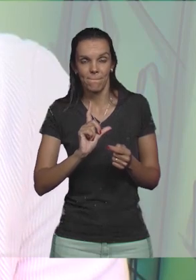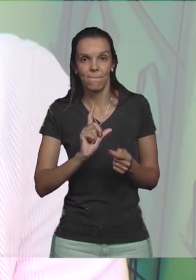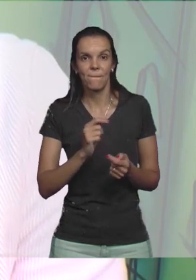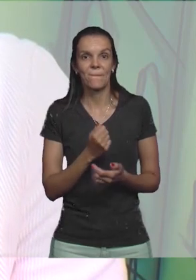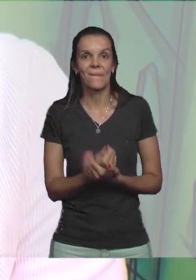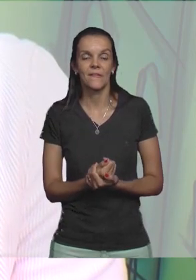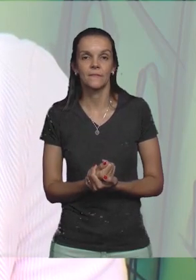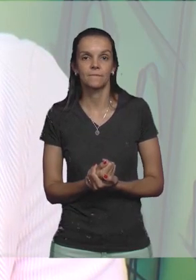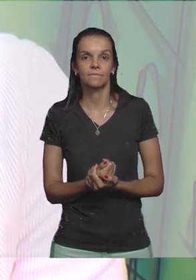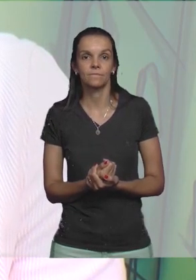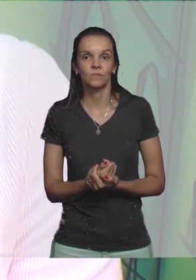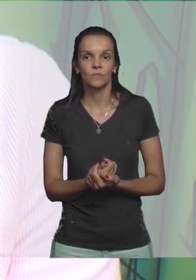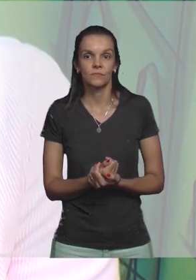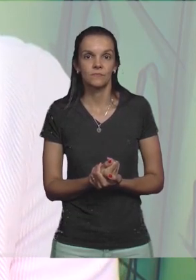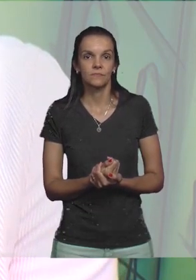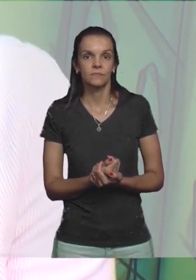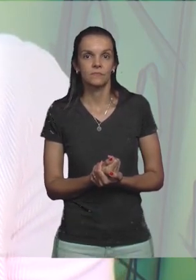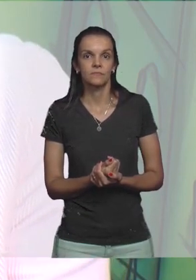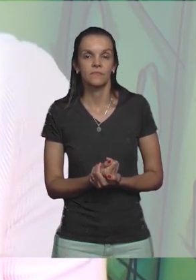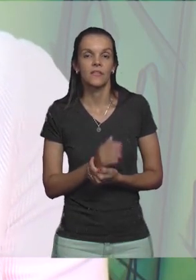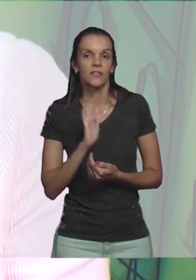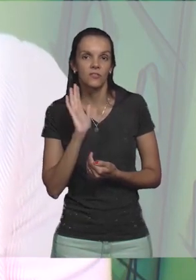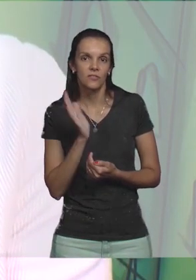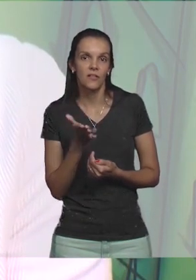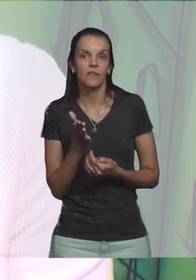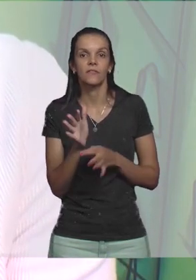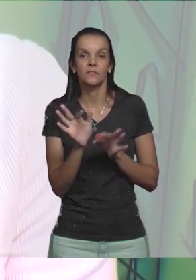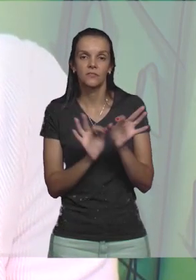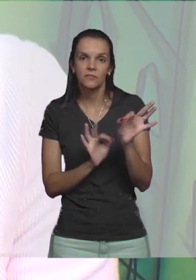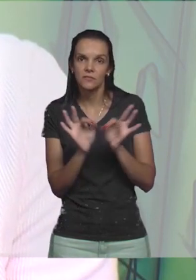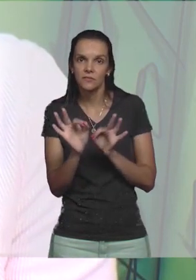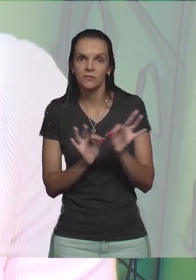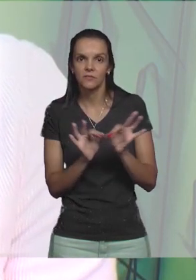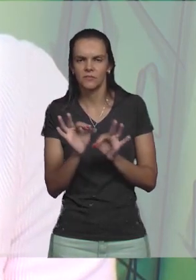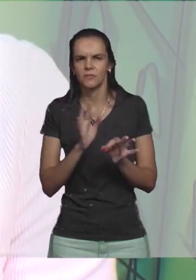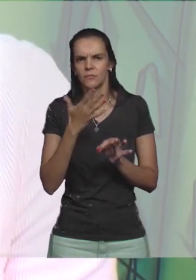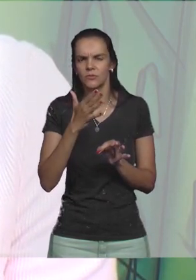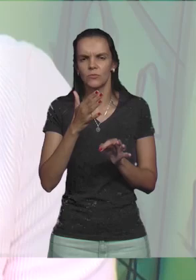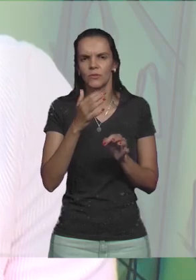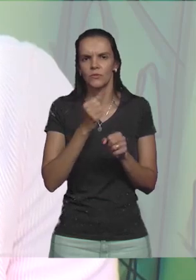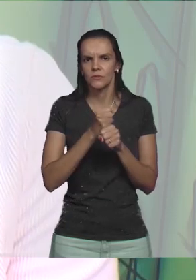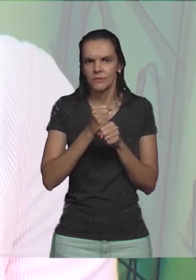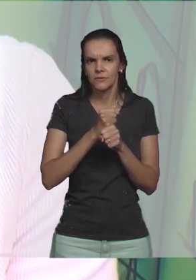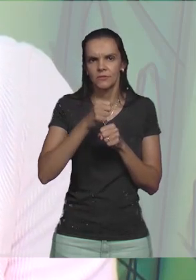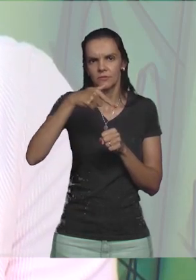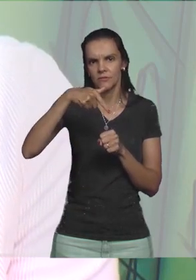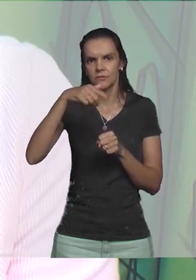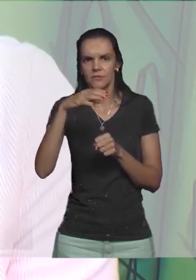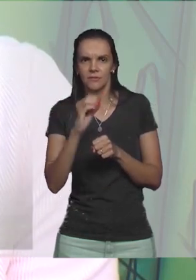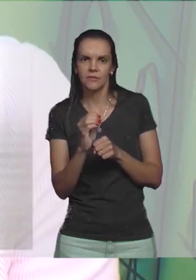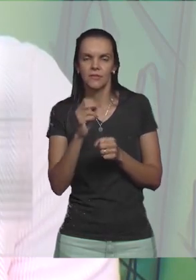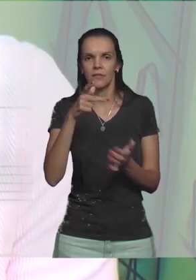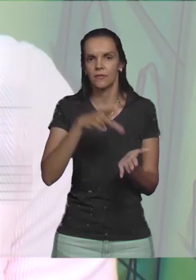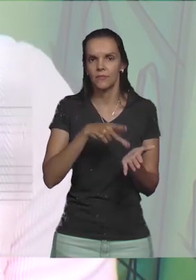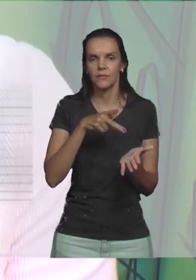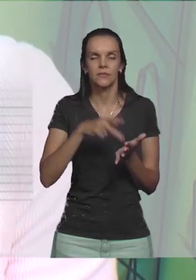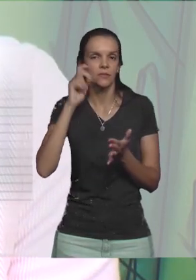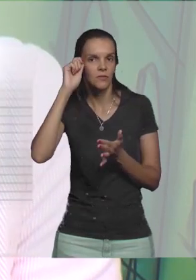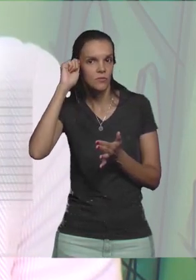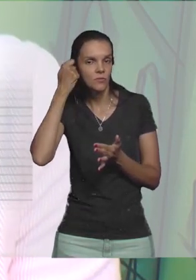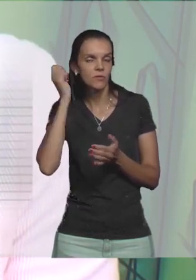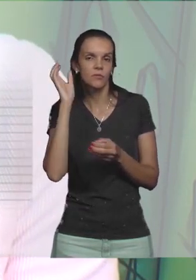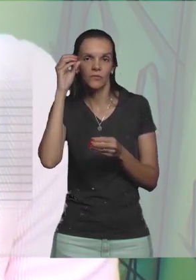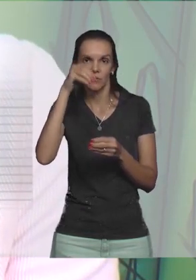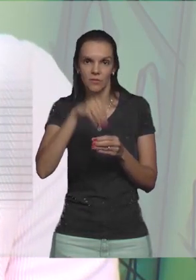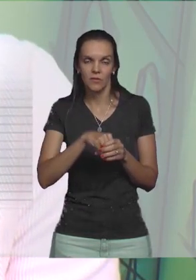disso, esse movimento já estava se articulando desde os anos 70, já se fala da presença do negro na universidade,